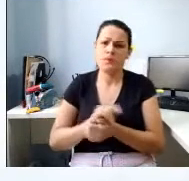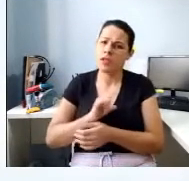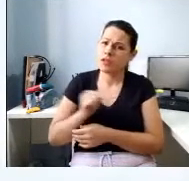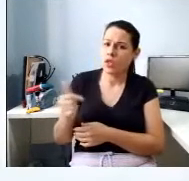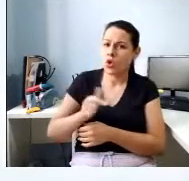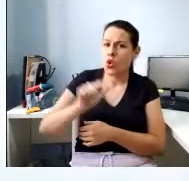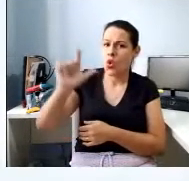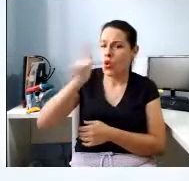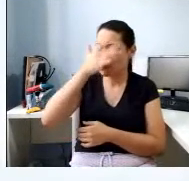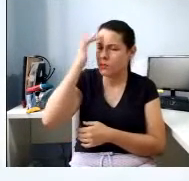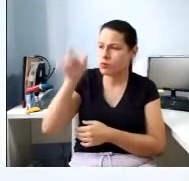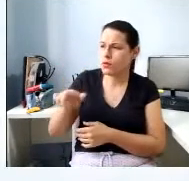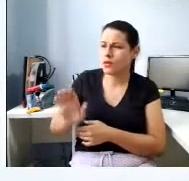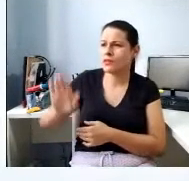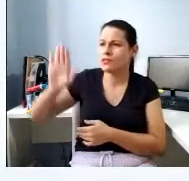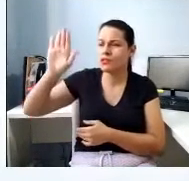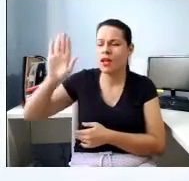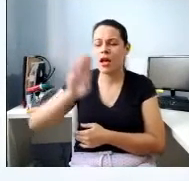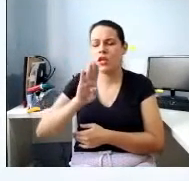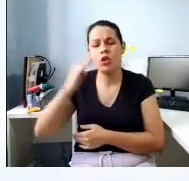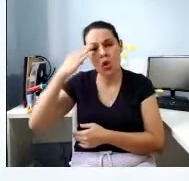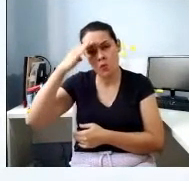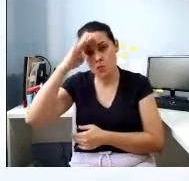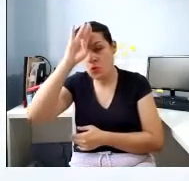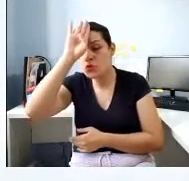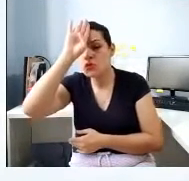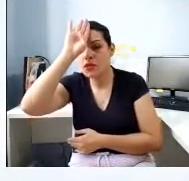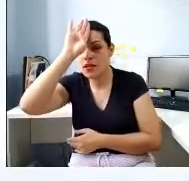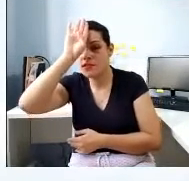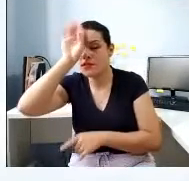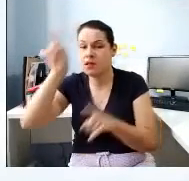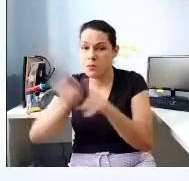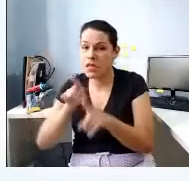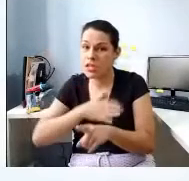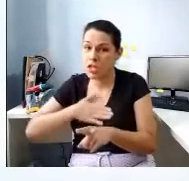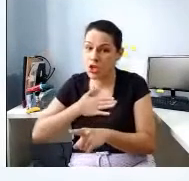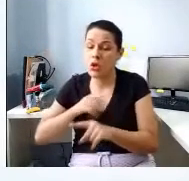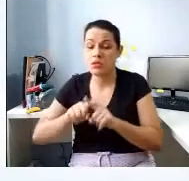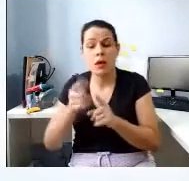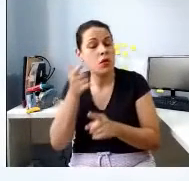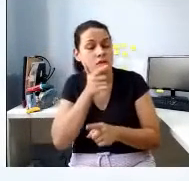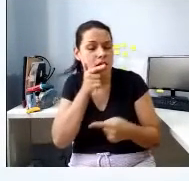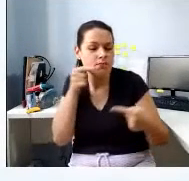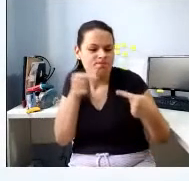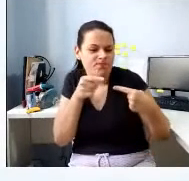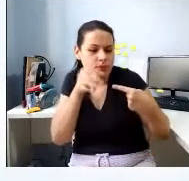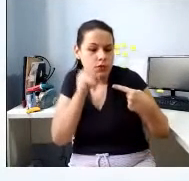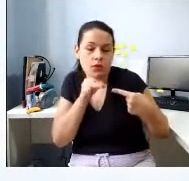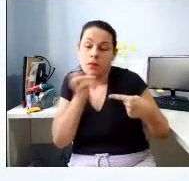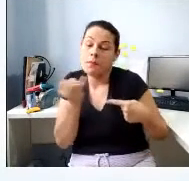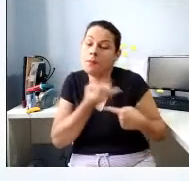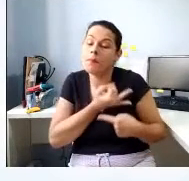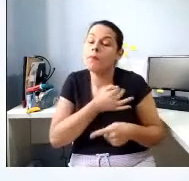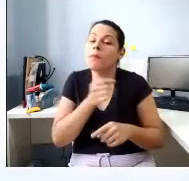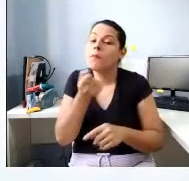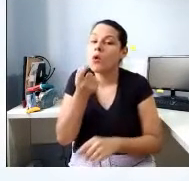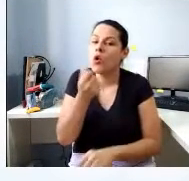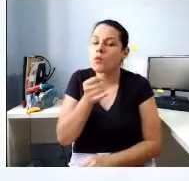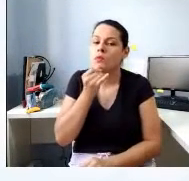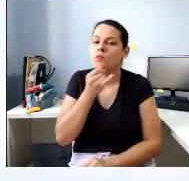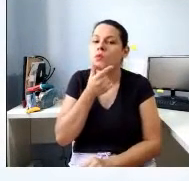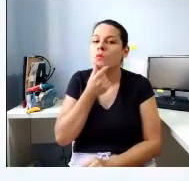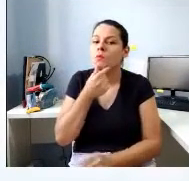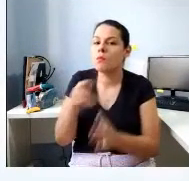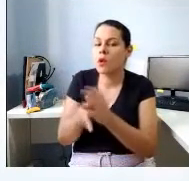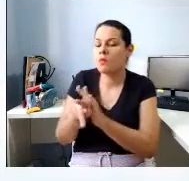candidato bolsonarista, mas não tão identificado com o bolsonarismo, que é no Espírito Santo. Lá, o candidato do PT